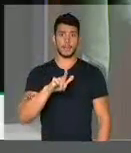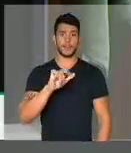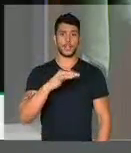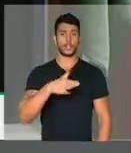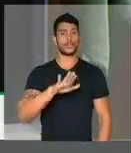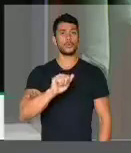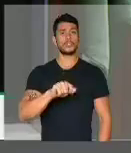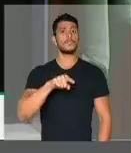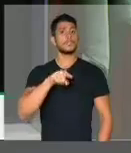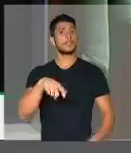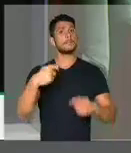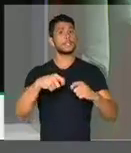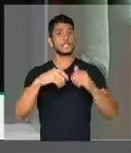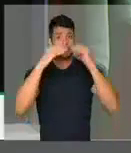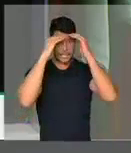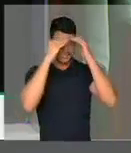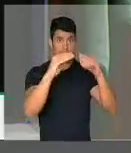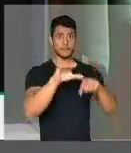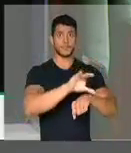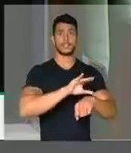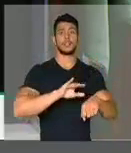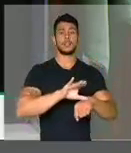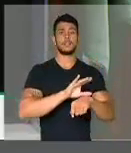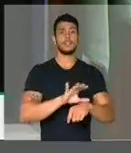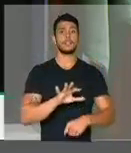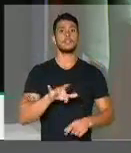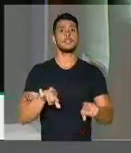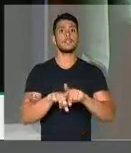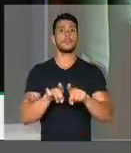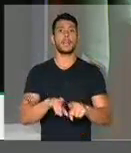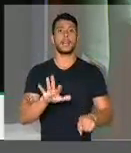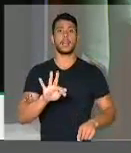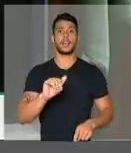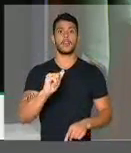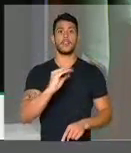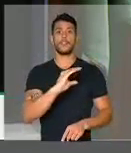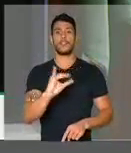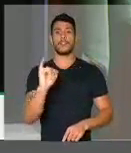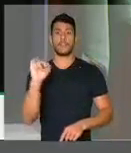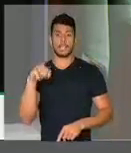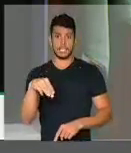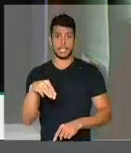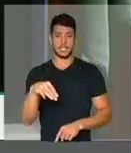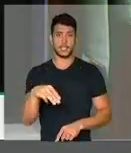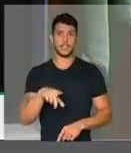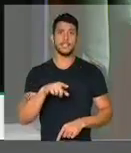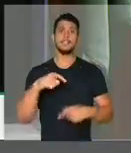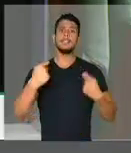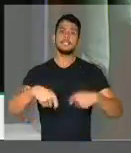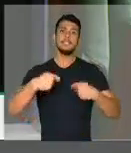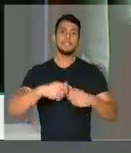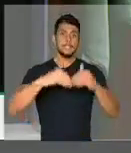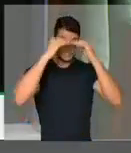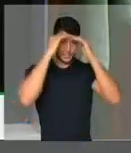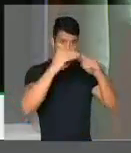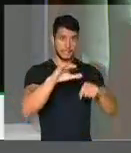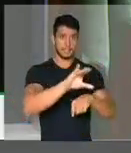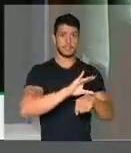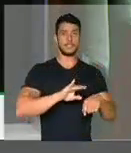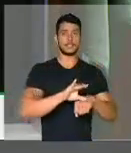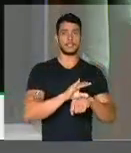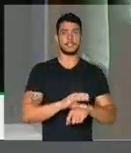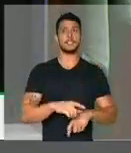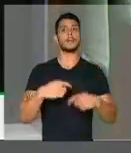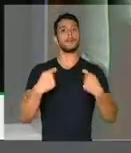deve obediência à Constituição. Ministro Fachin, Vossa Excelência deve obediência à Constituição